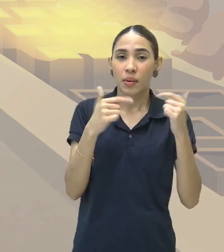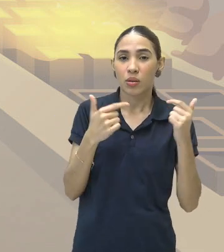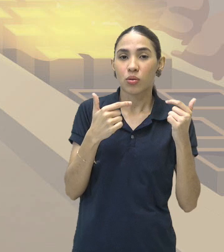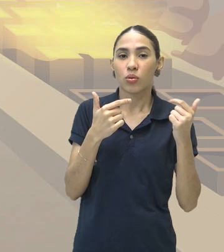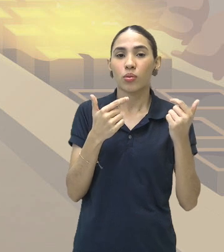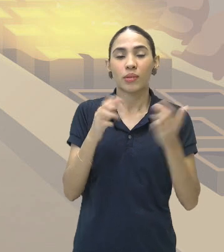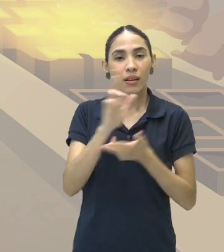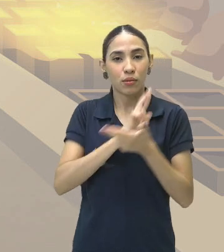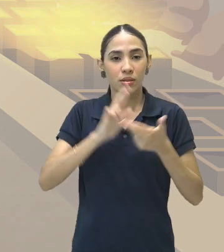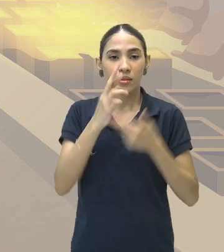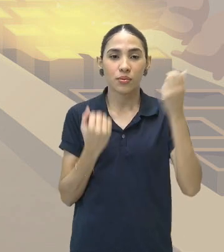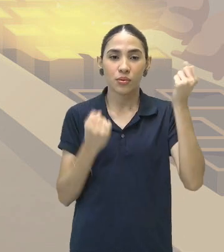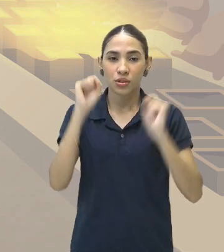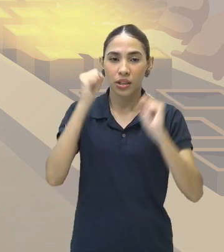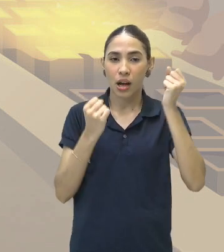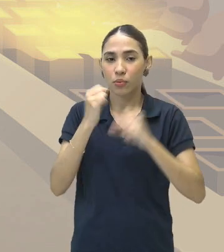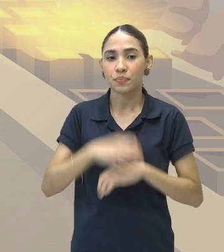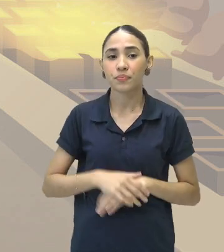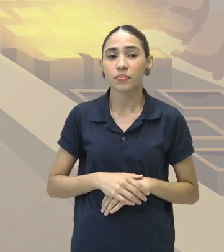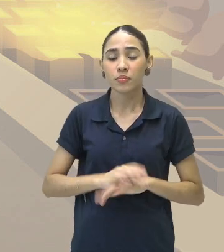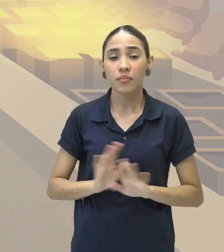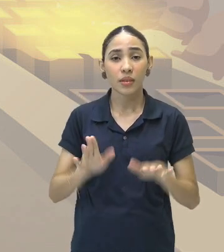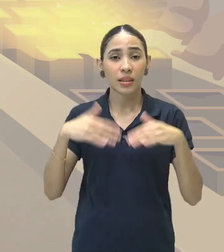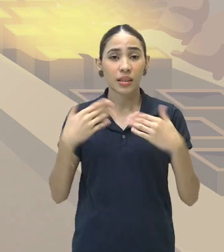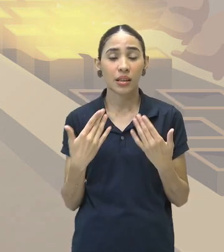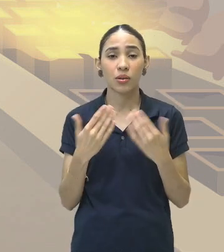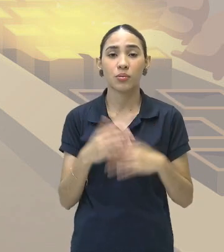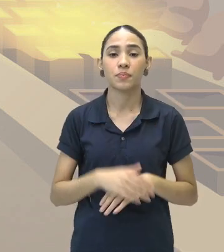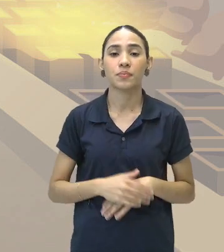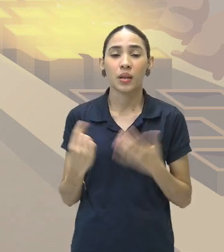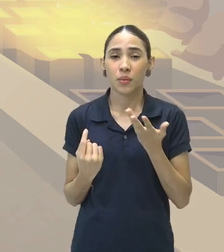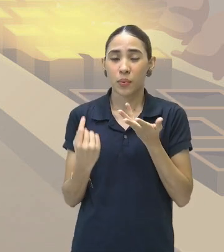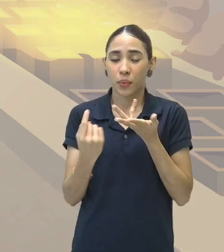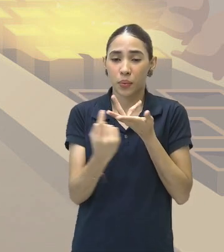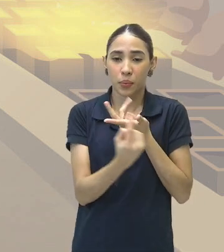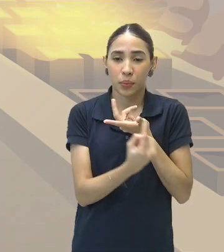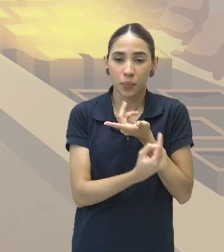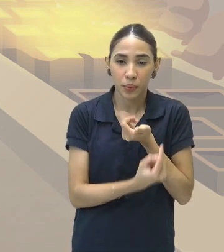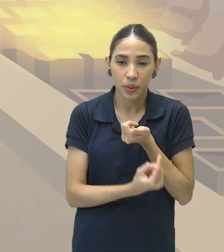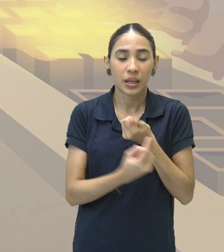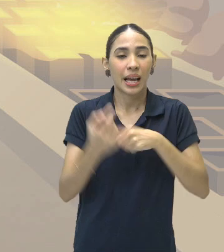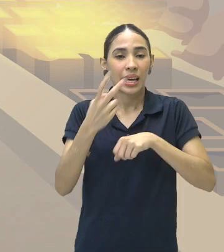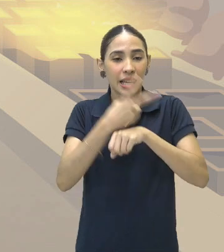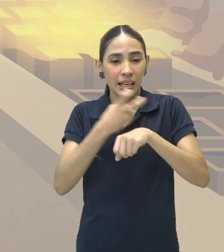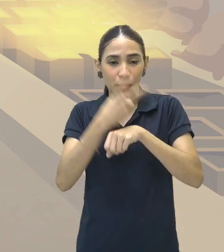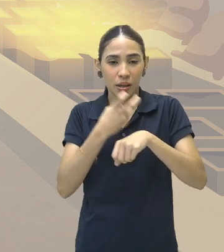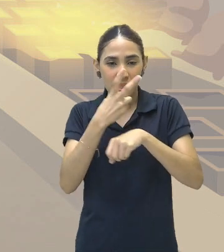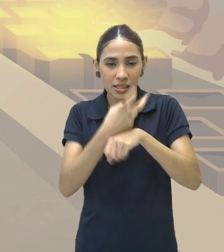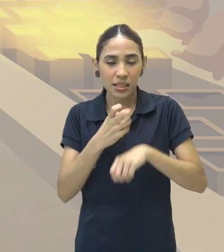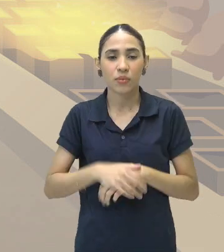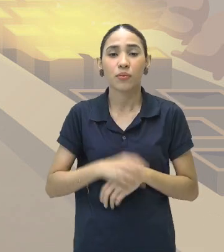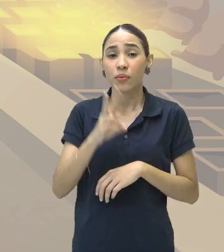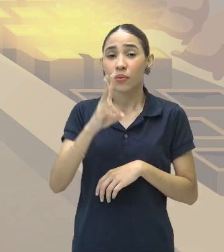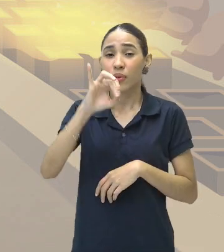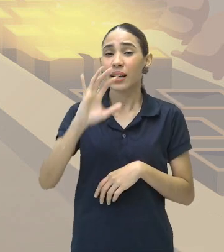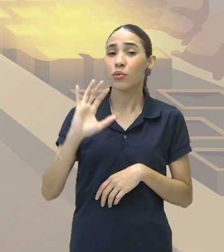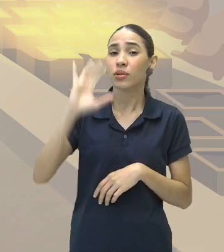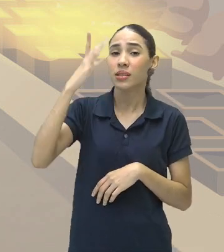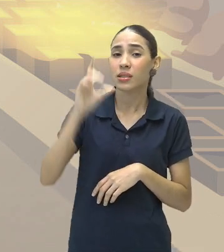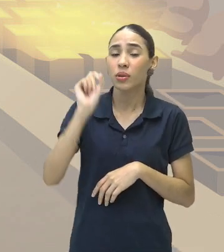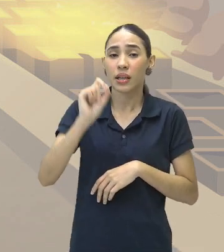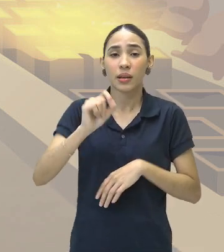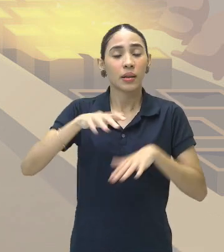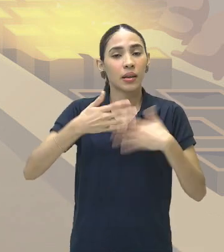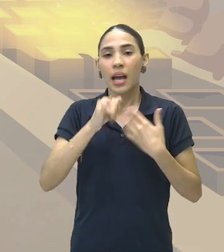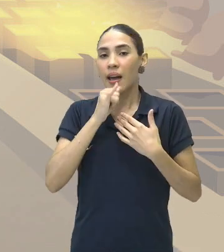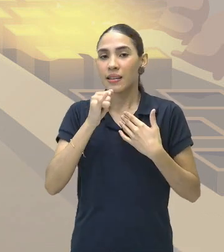durante a Revolução Industrial. Então, diante de todo esse cenário de exploração, vão surgir